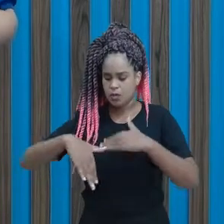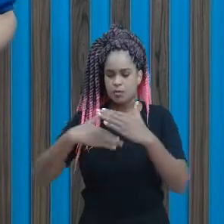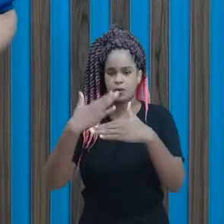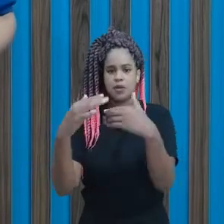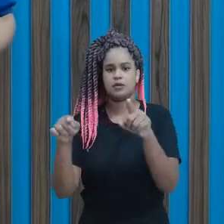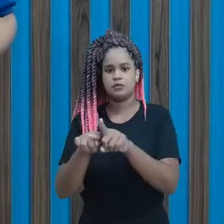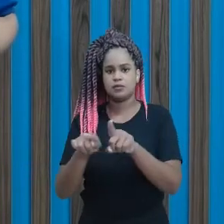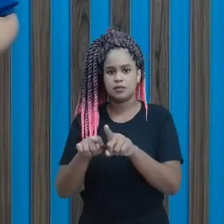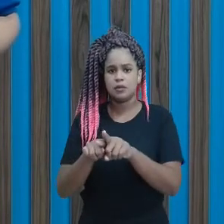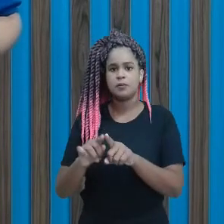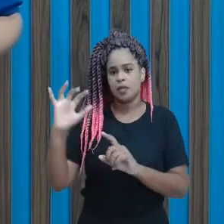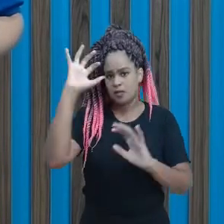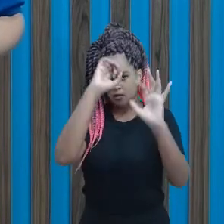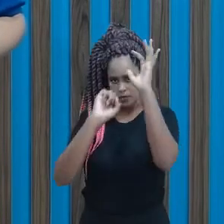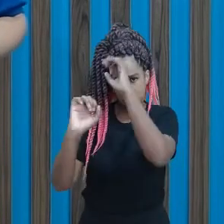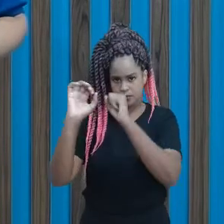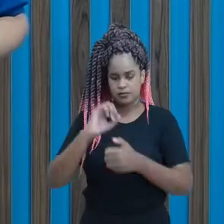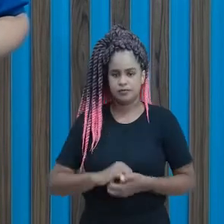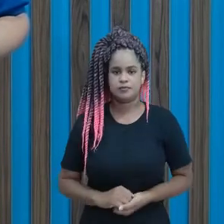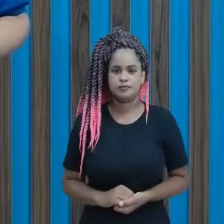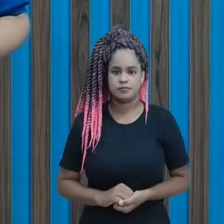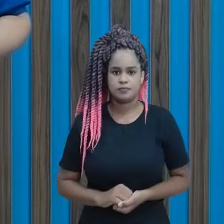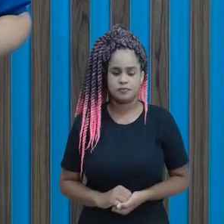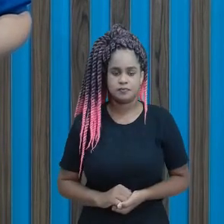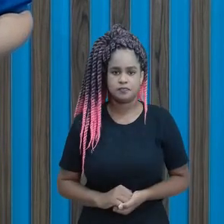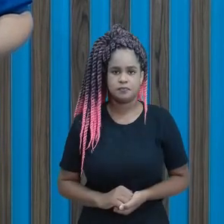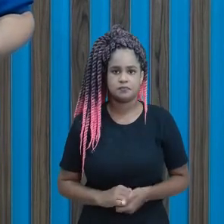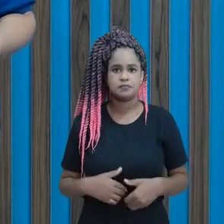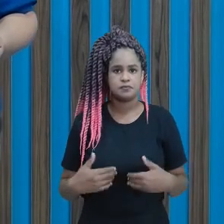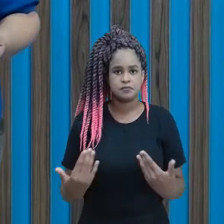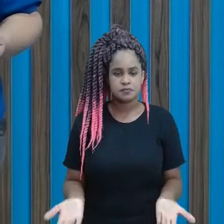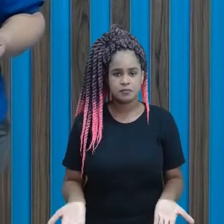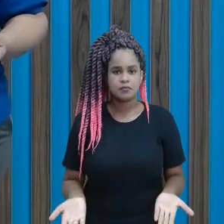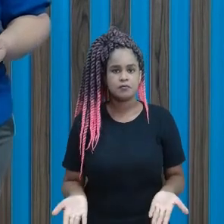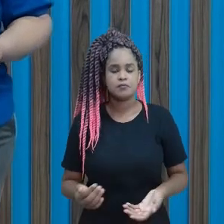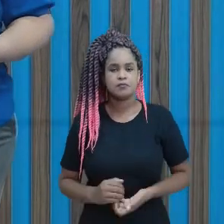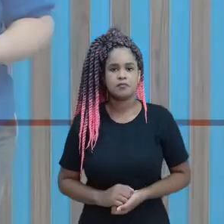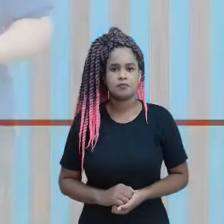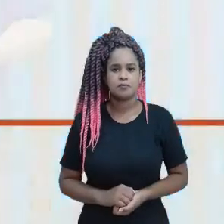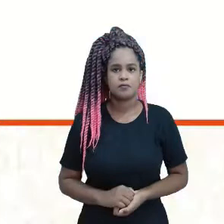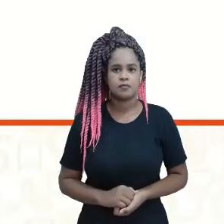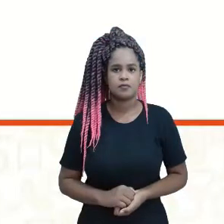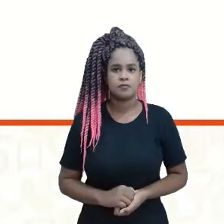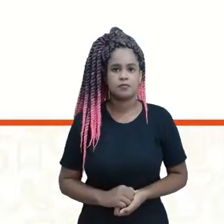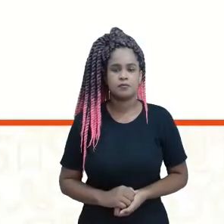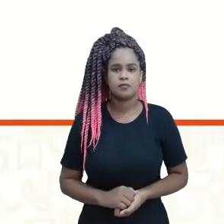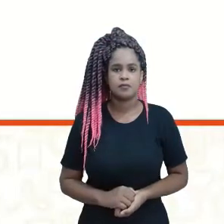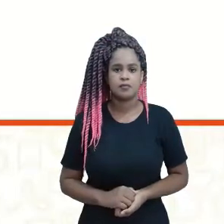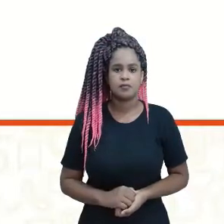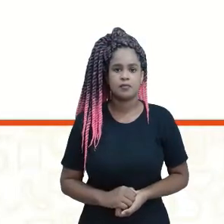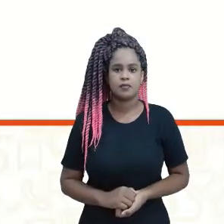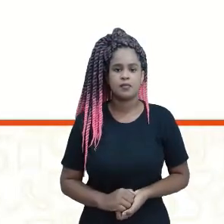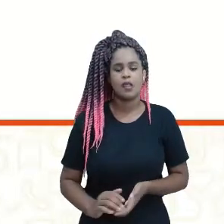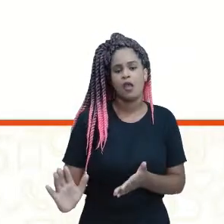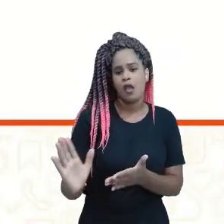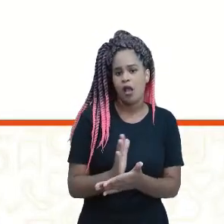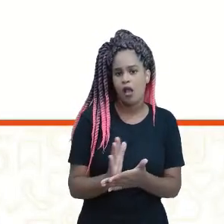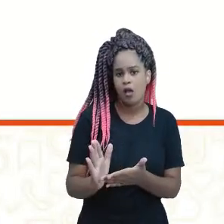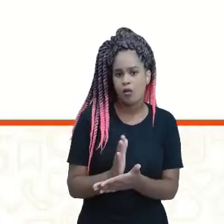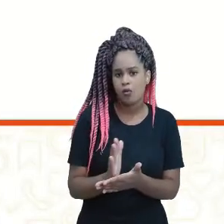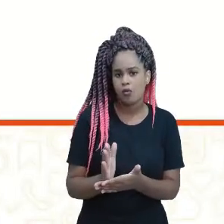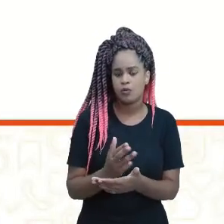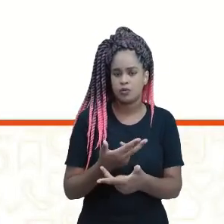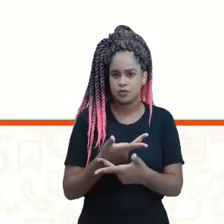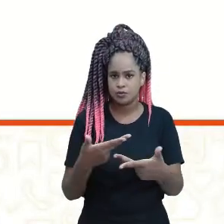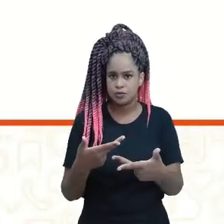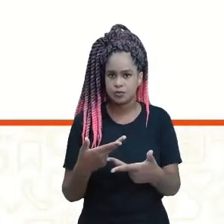a aquisição dessa aprendizagem. Então, nós temos aqui alguns, não é? Identificar o